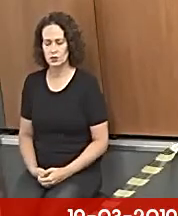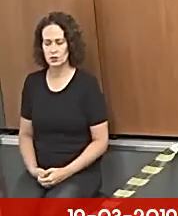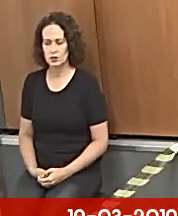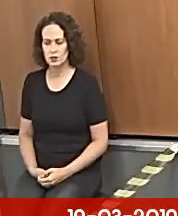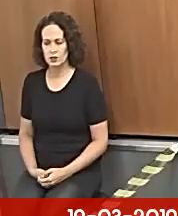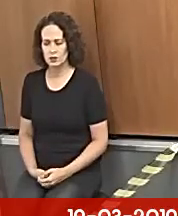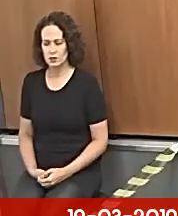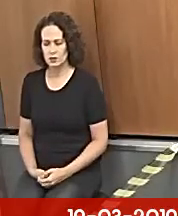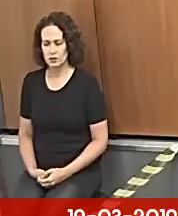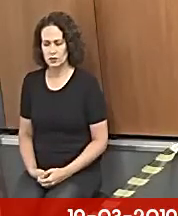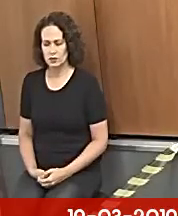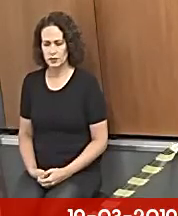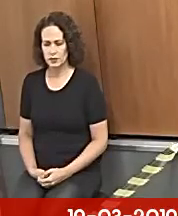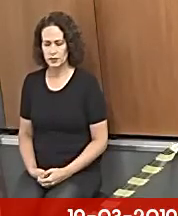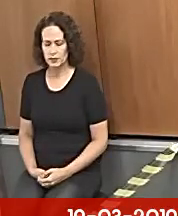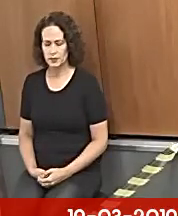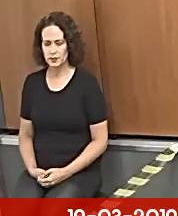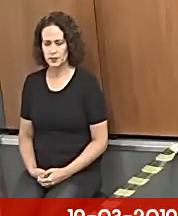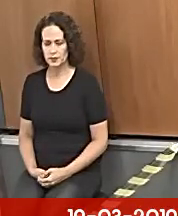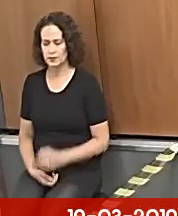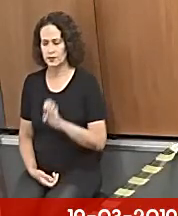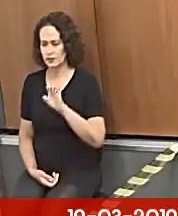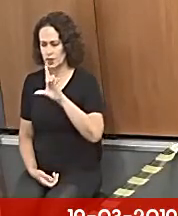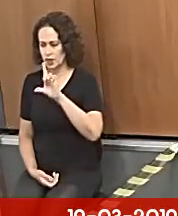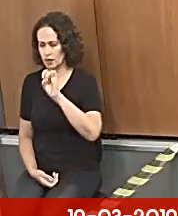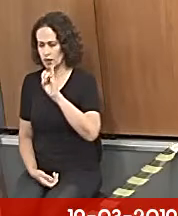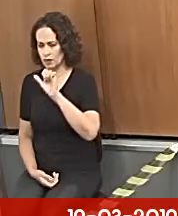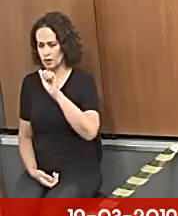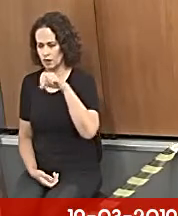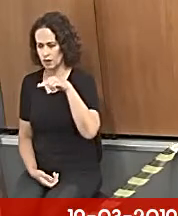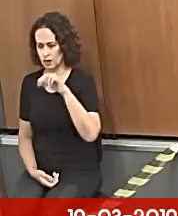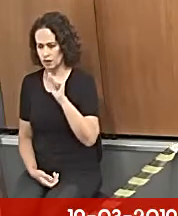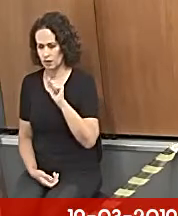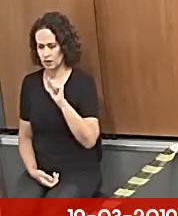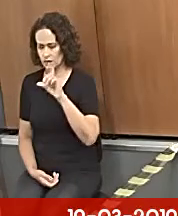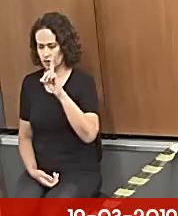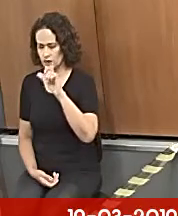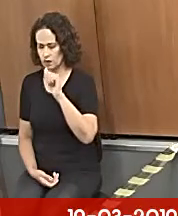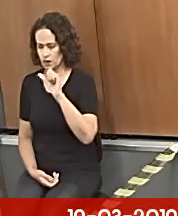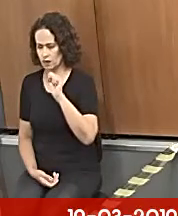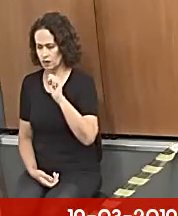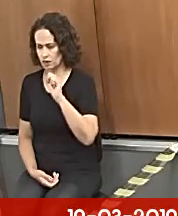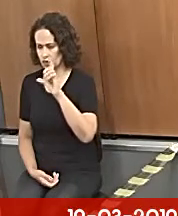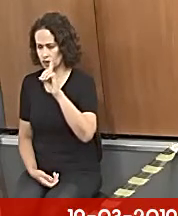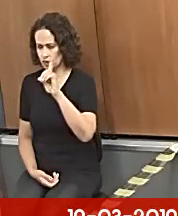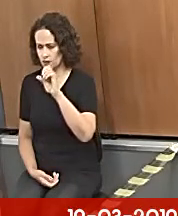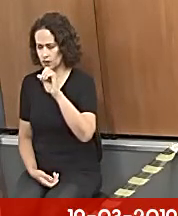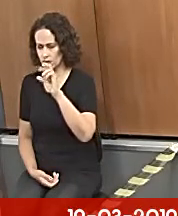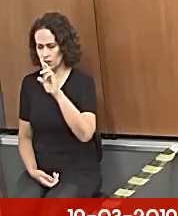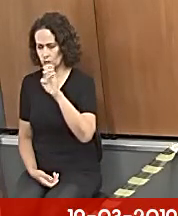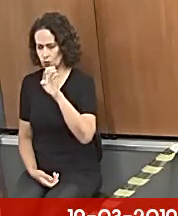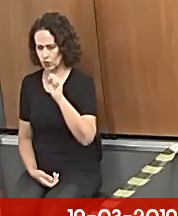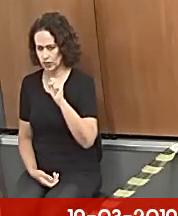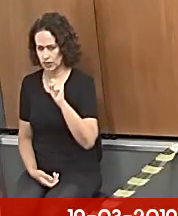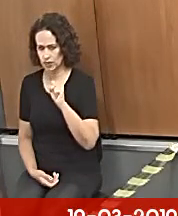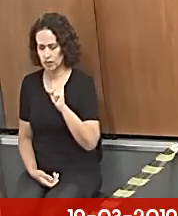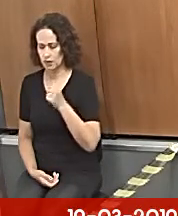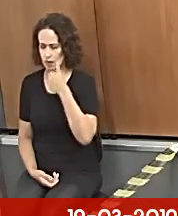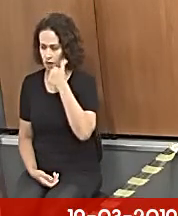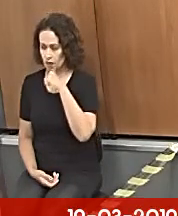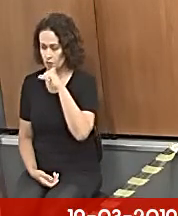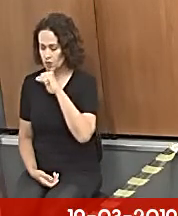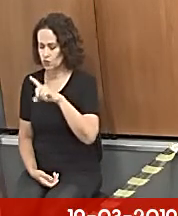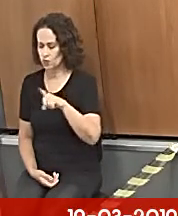mas chegou aqui a eliana das dores silva que é mãe de ex aluno da escola estadual santa risoleta